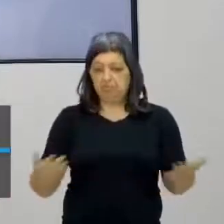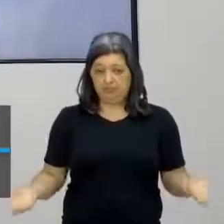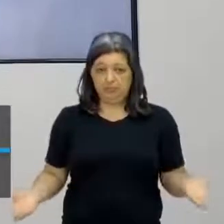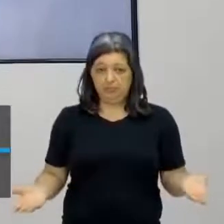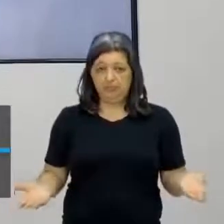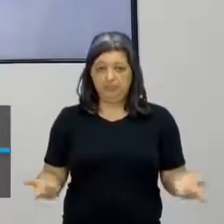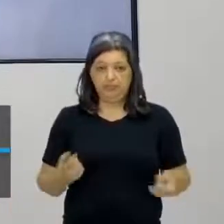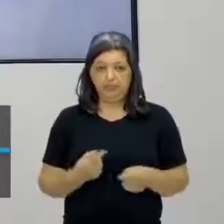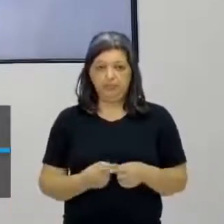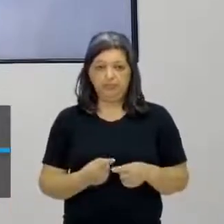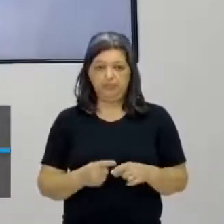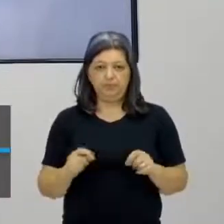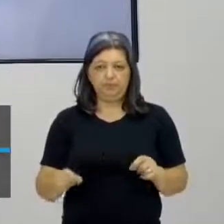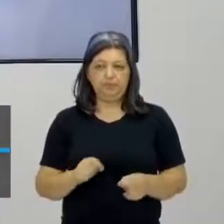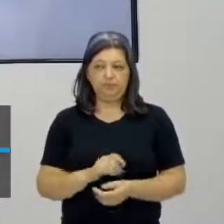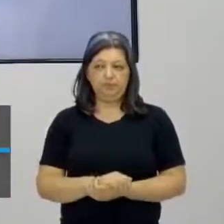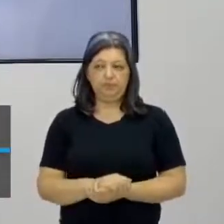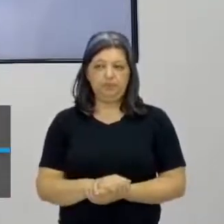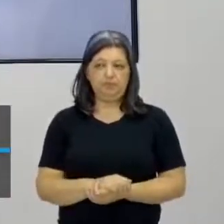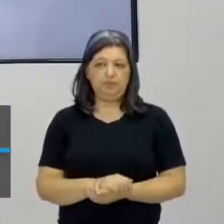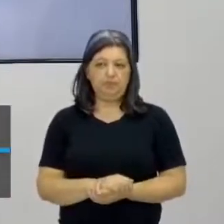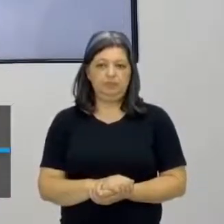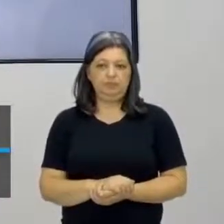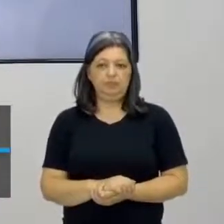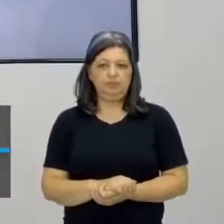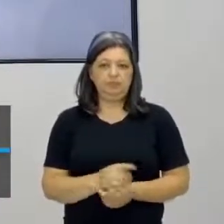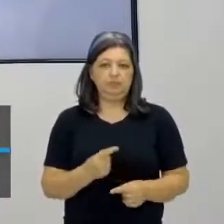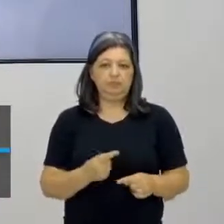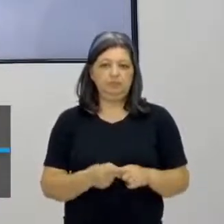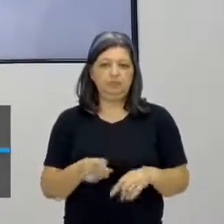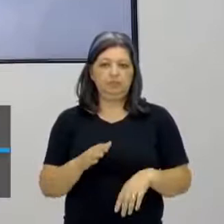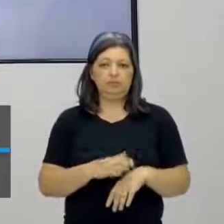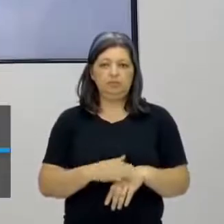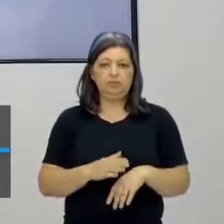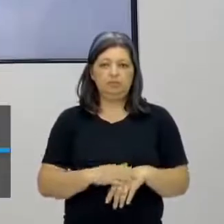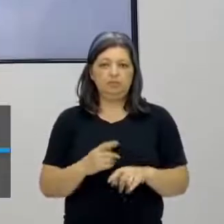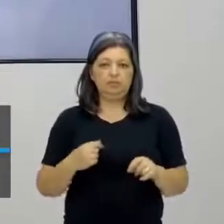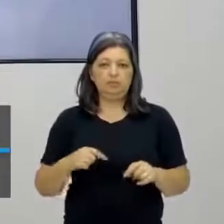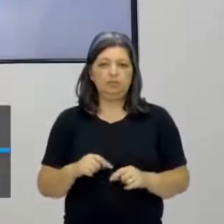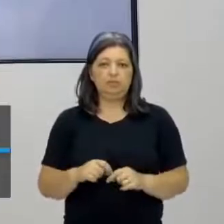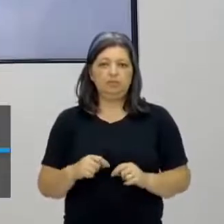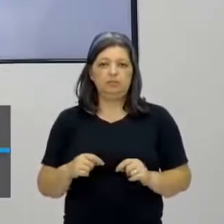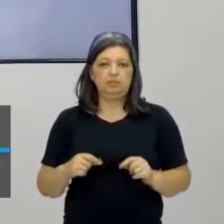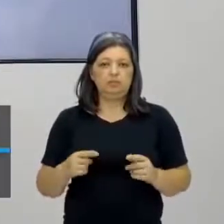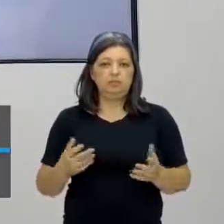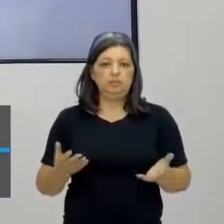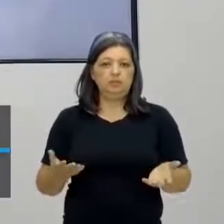Não, não é assim. Uma coisa é uma coisa, outra coisa é outra coisa, tá certo? Nada vai